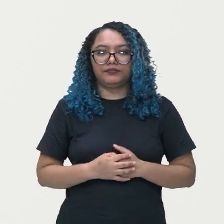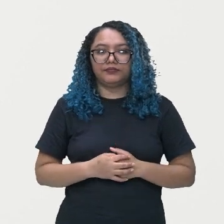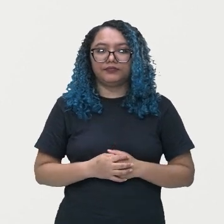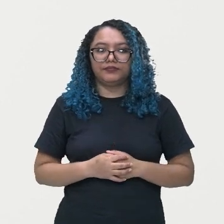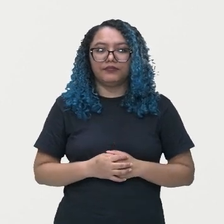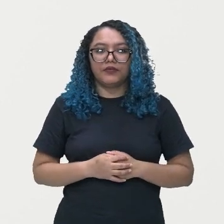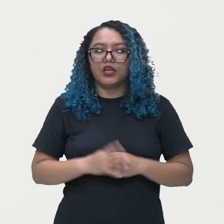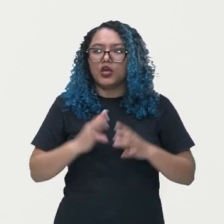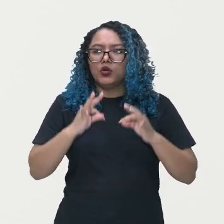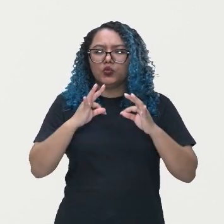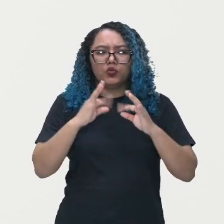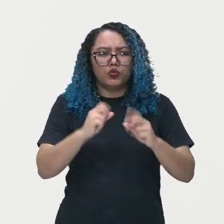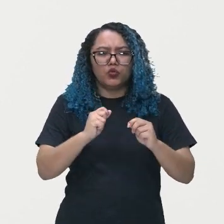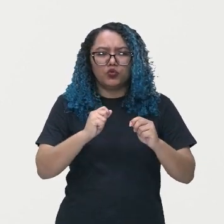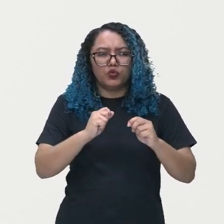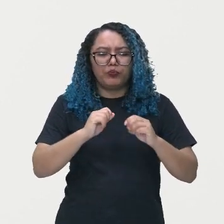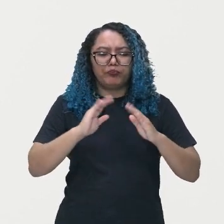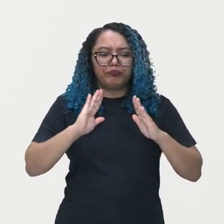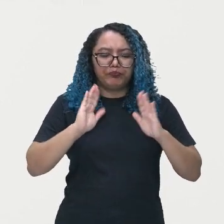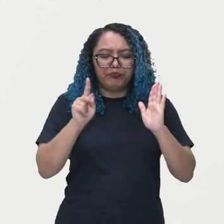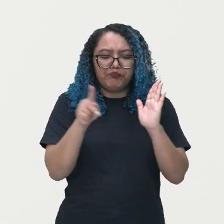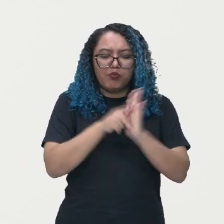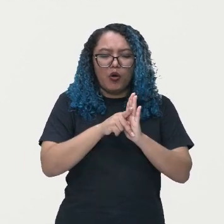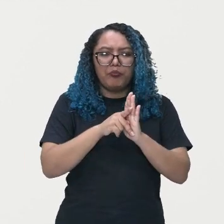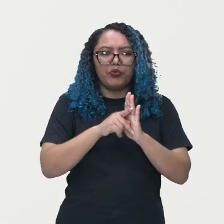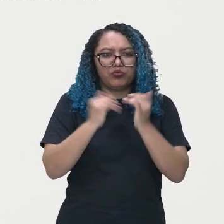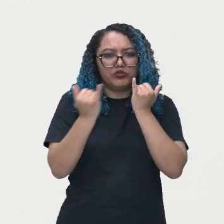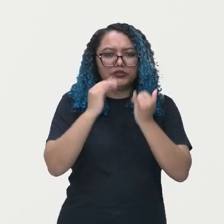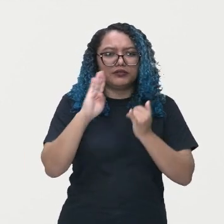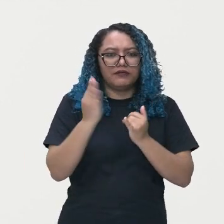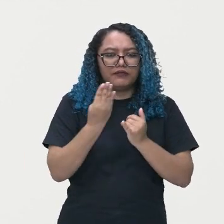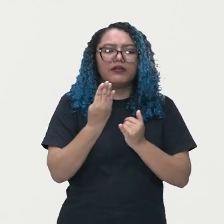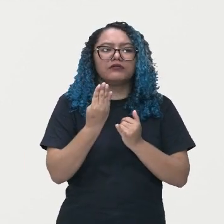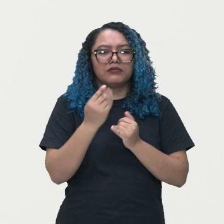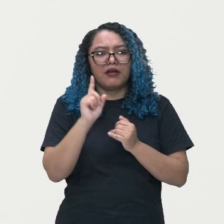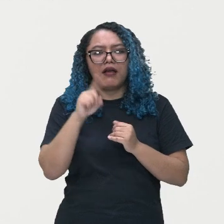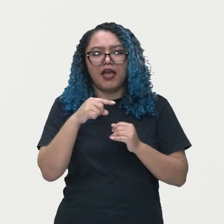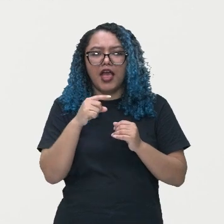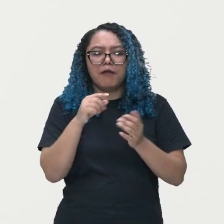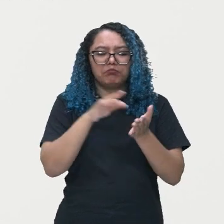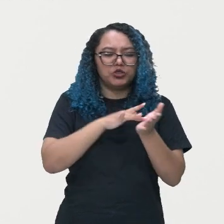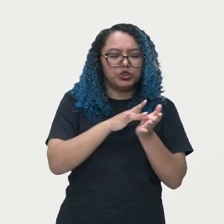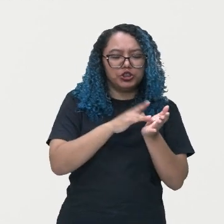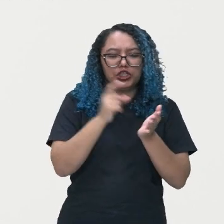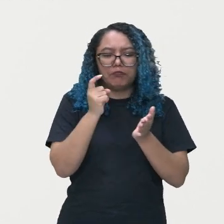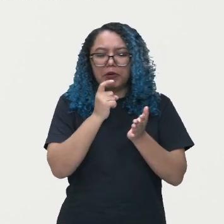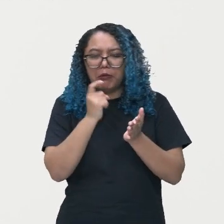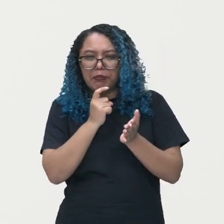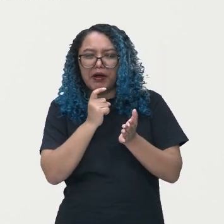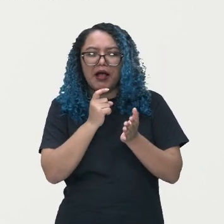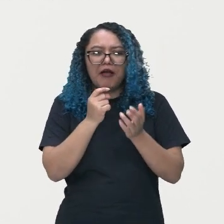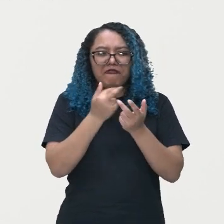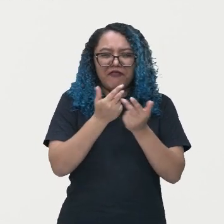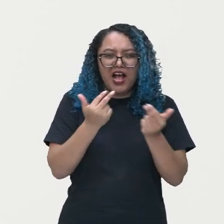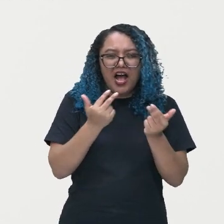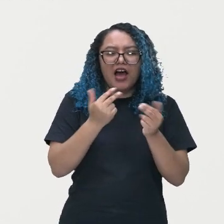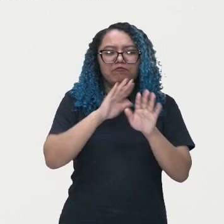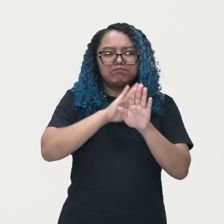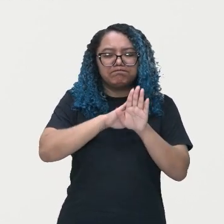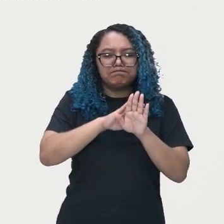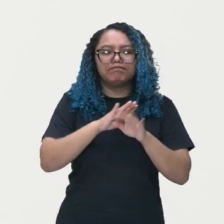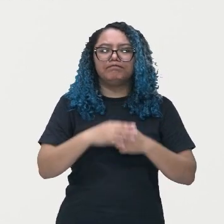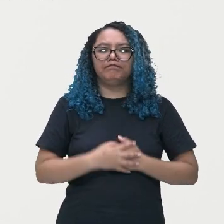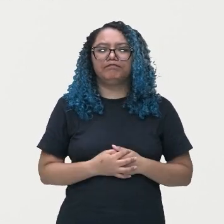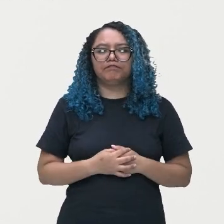é falso, tudo é enganoso, ok? Então, isso aqui é false. Deixa eu colocar aqui, fabricated content. Um